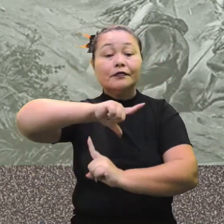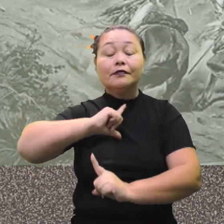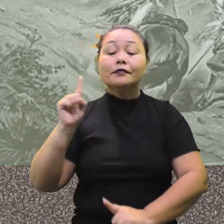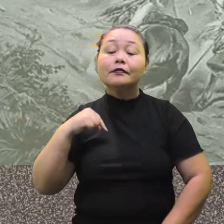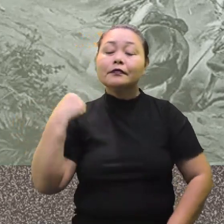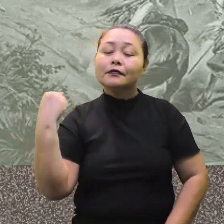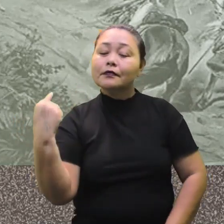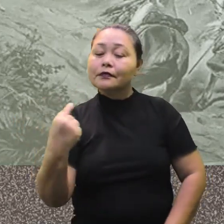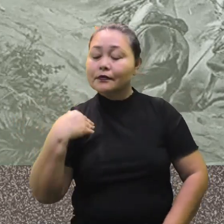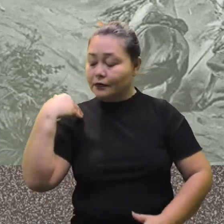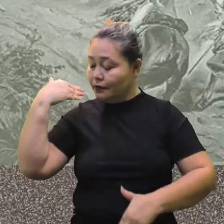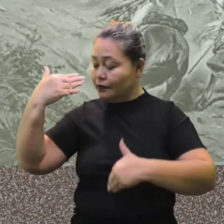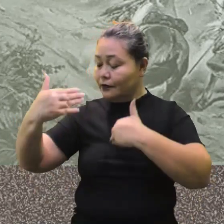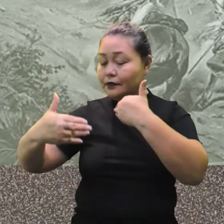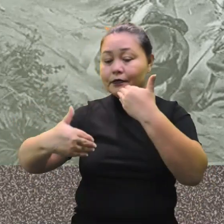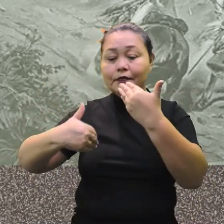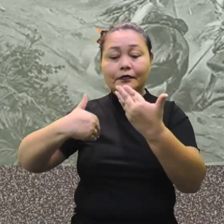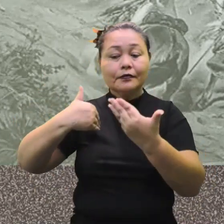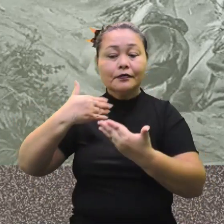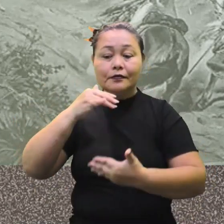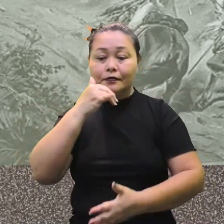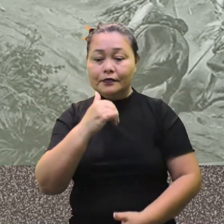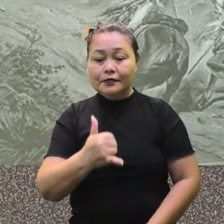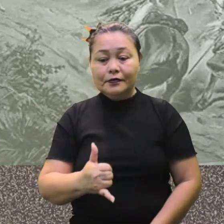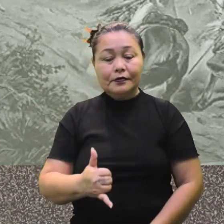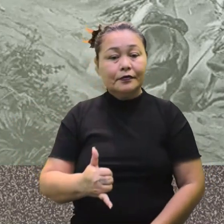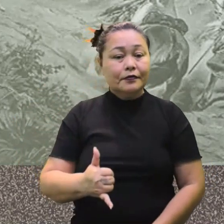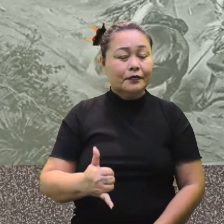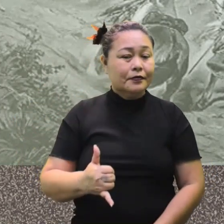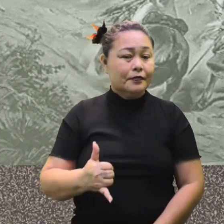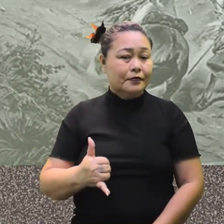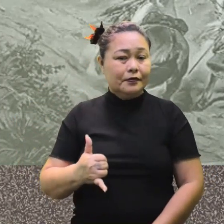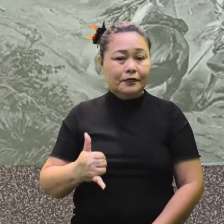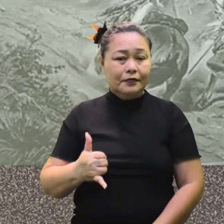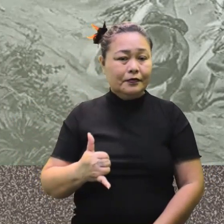estávamos numa geração de energia tão